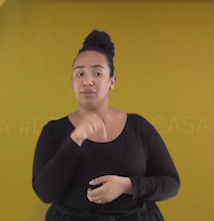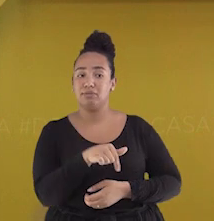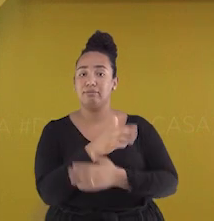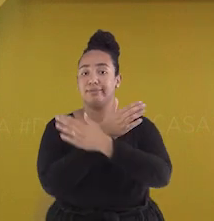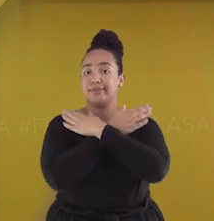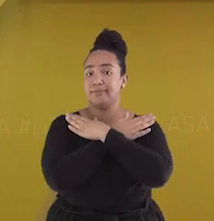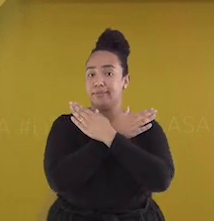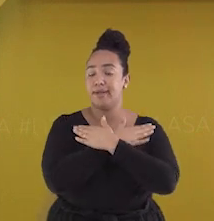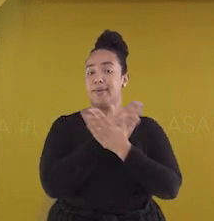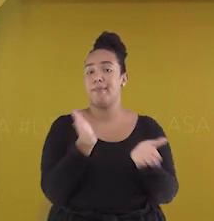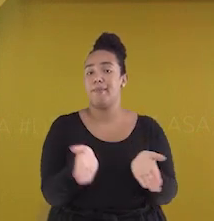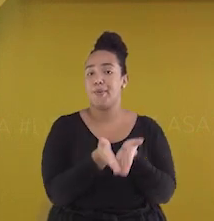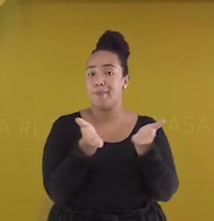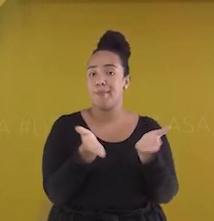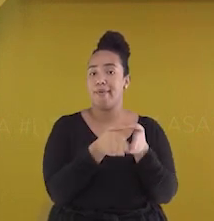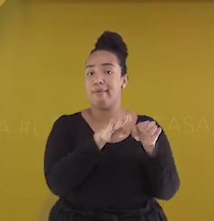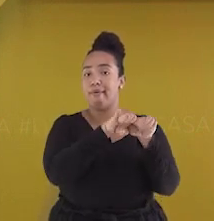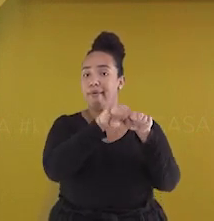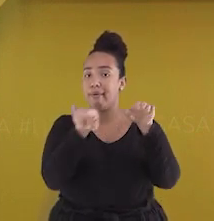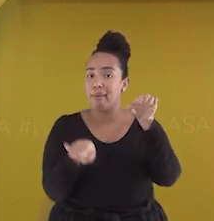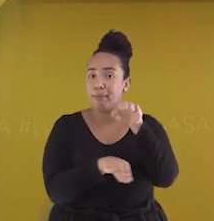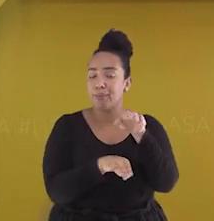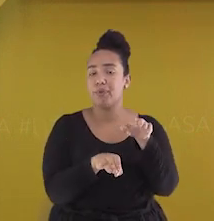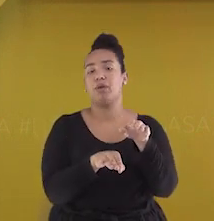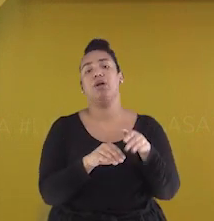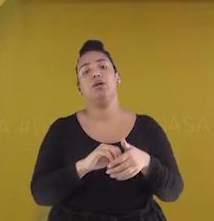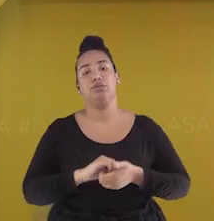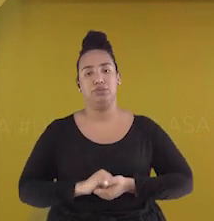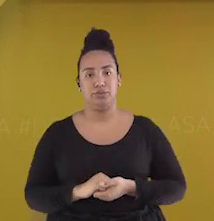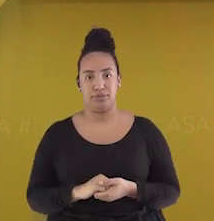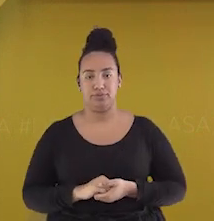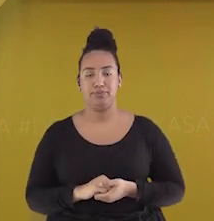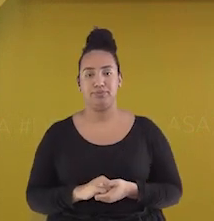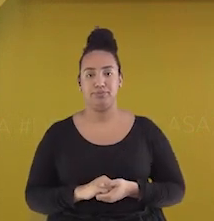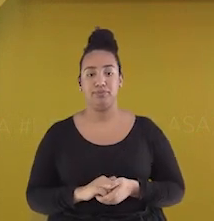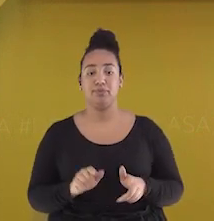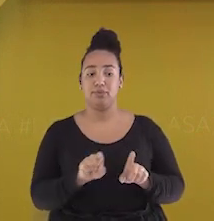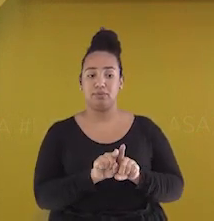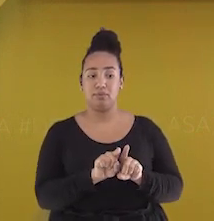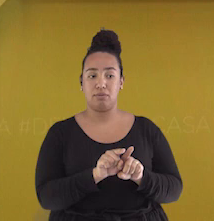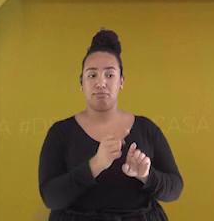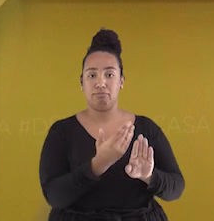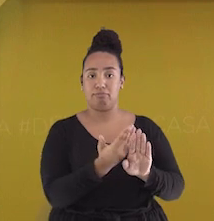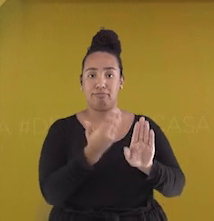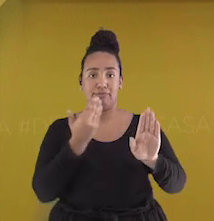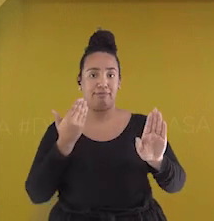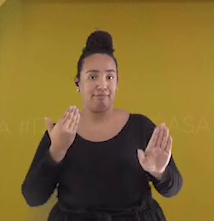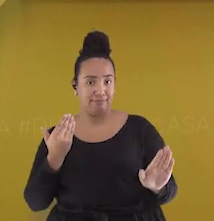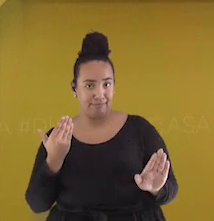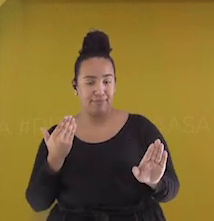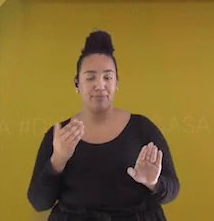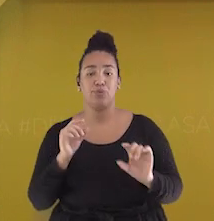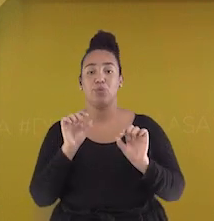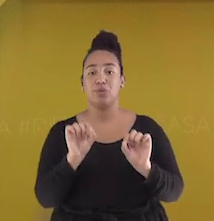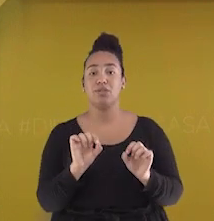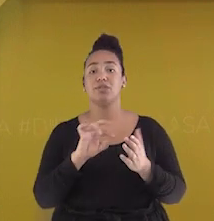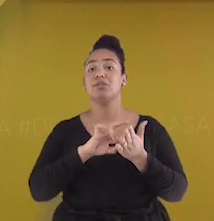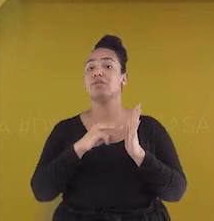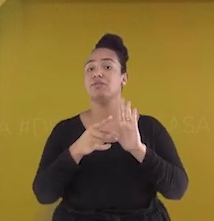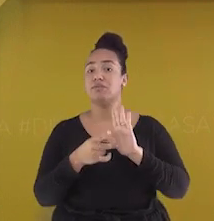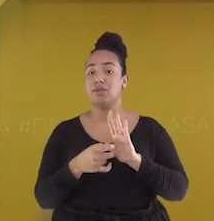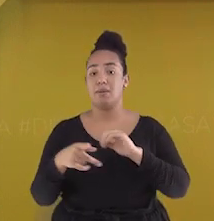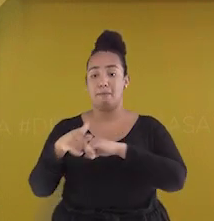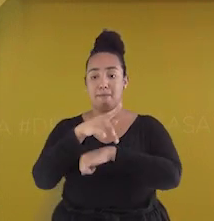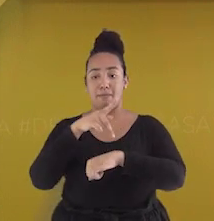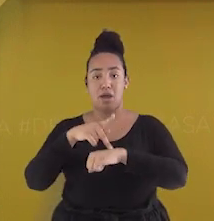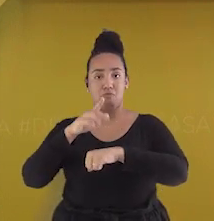desemprego, pobreza, desigualdade e exclusão social. Ou seja, as superpotências dominam os